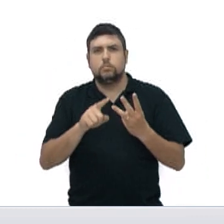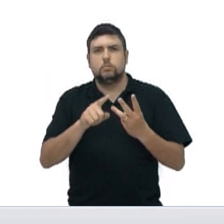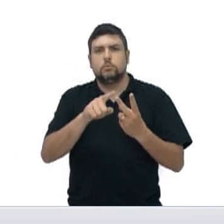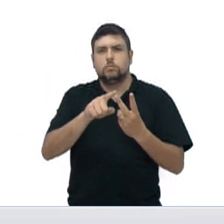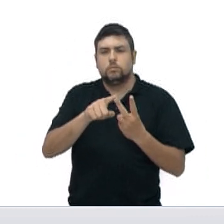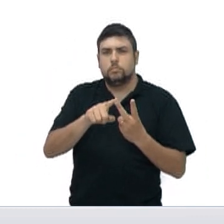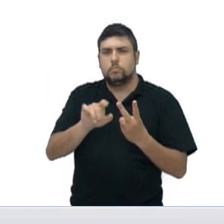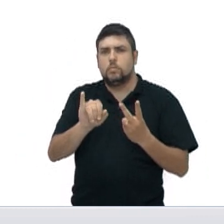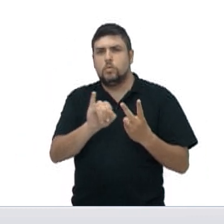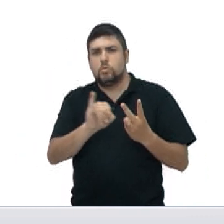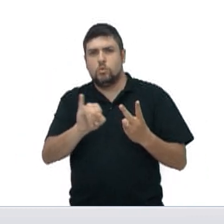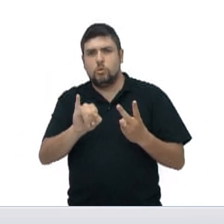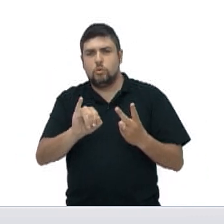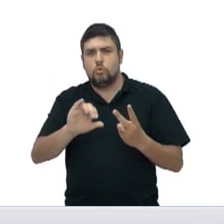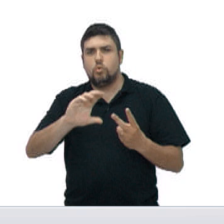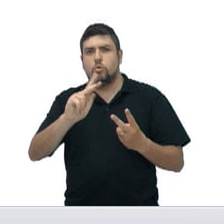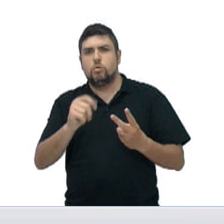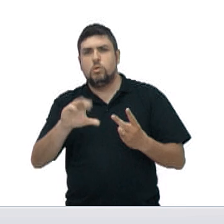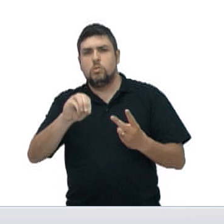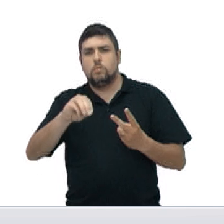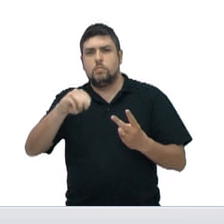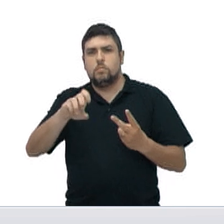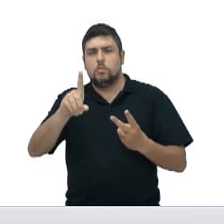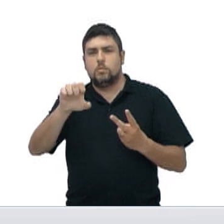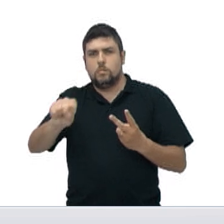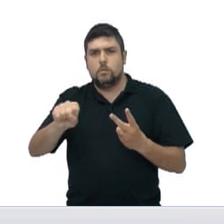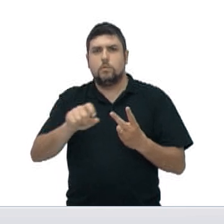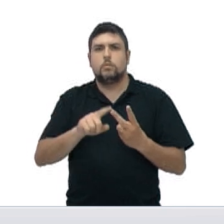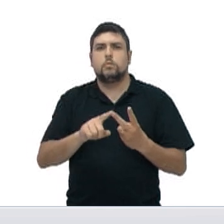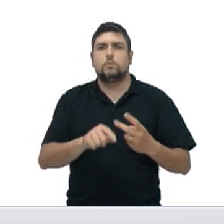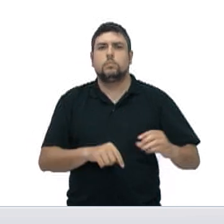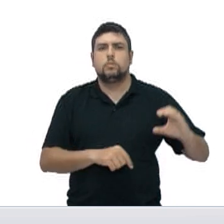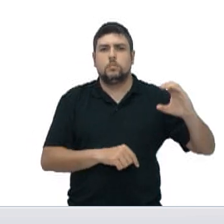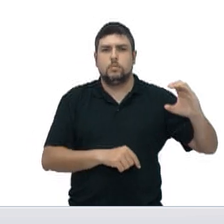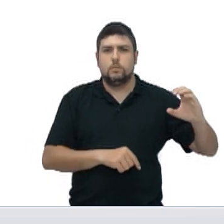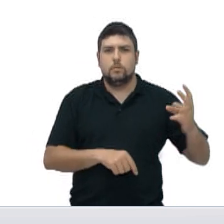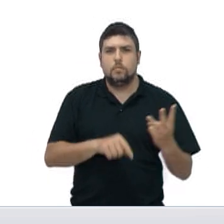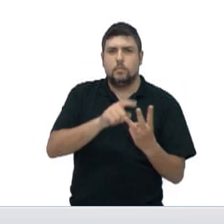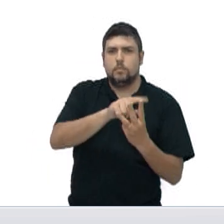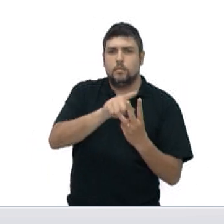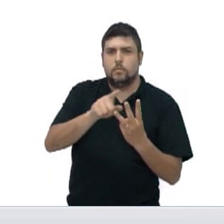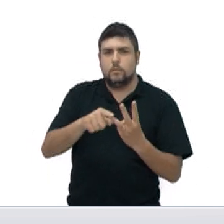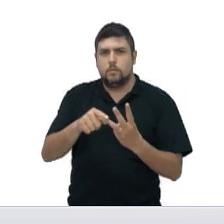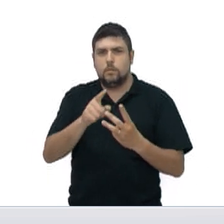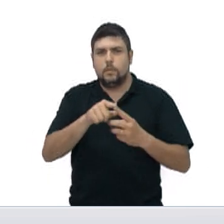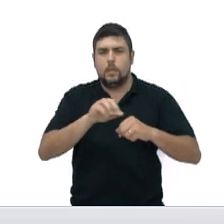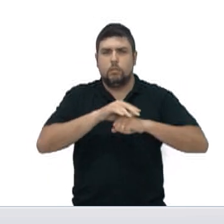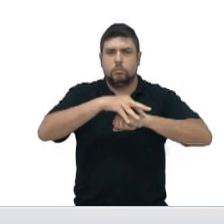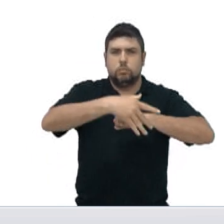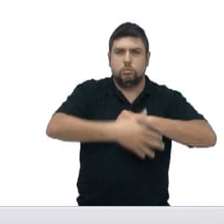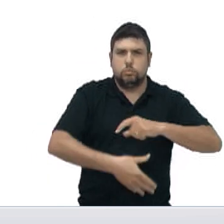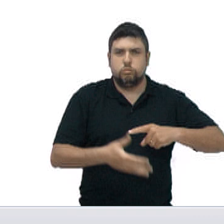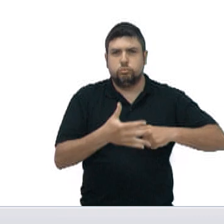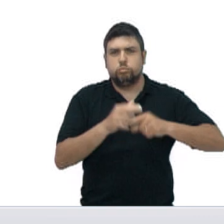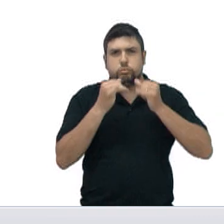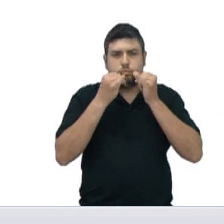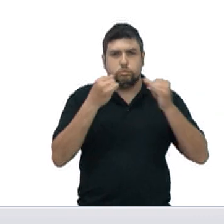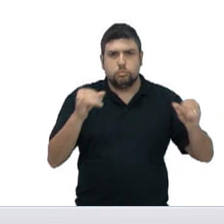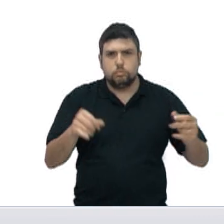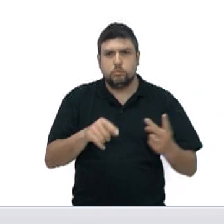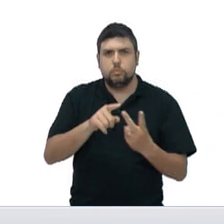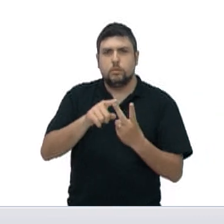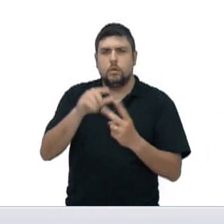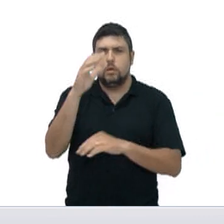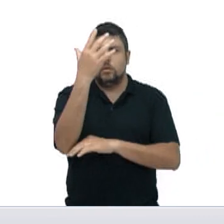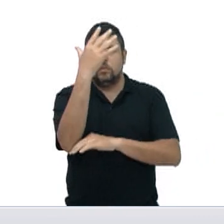Mendes. Na letra C, nós temos 3, hidrelétricas, desmatamento e